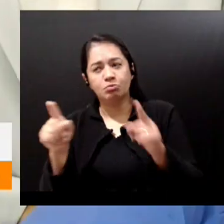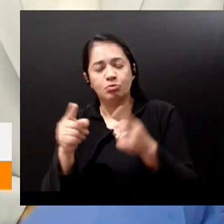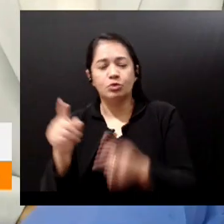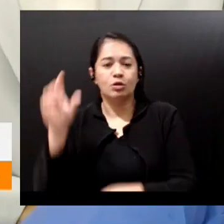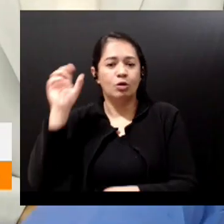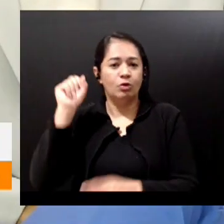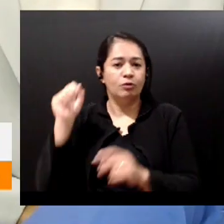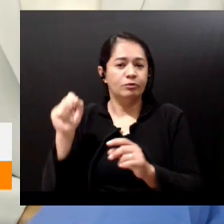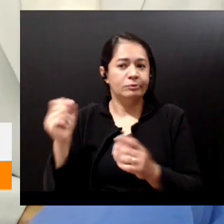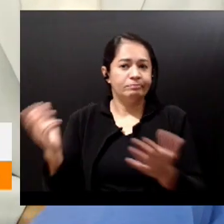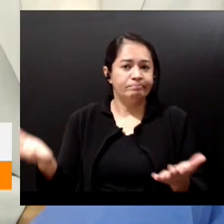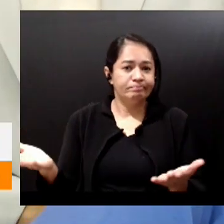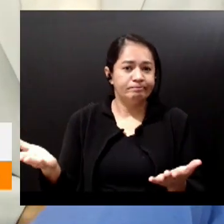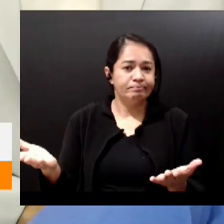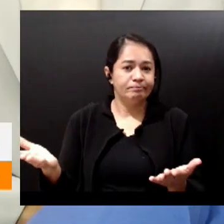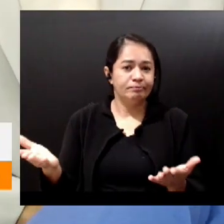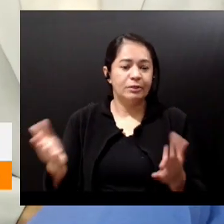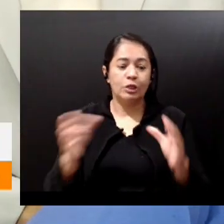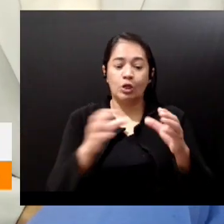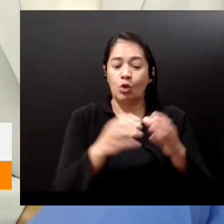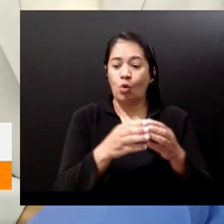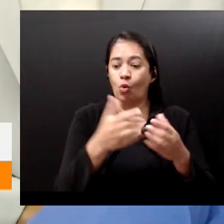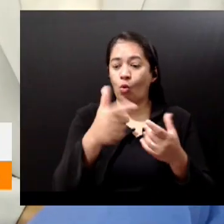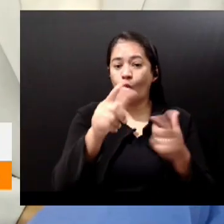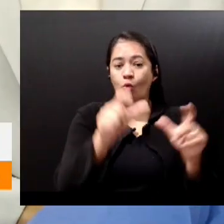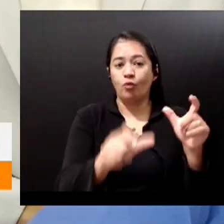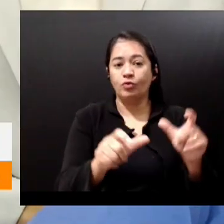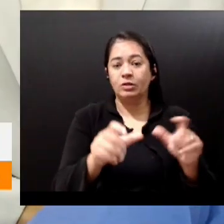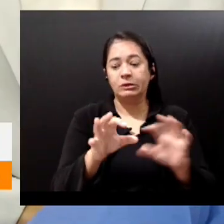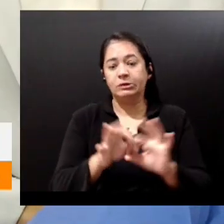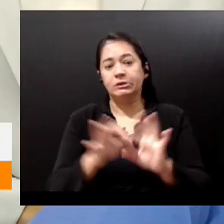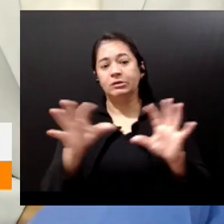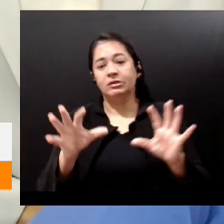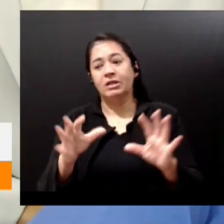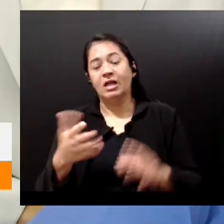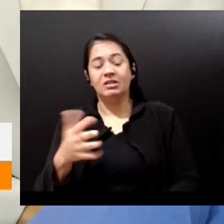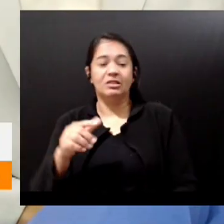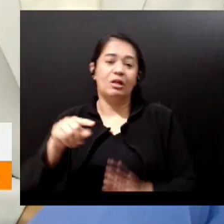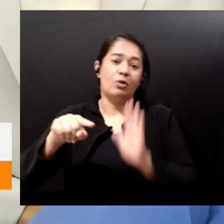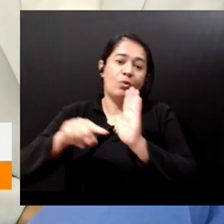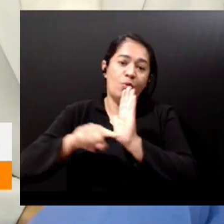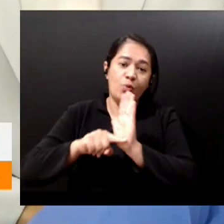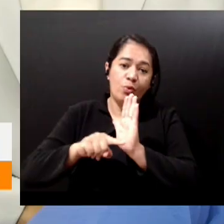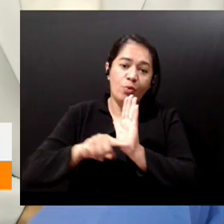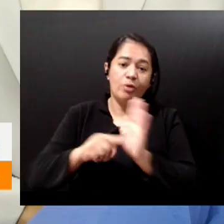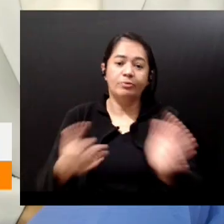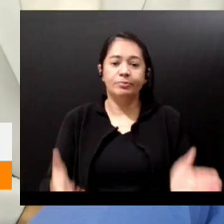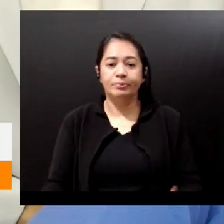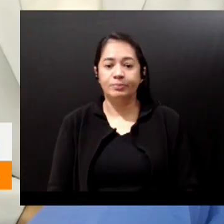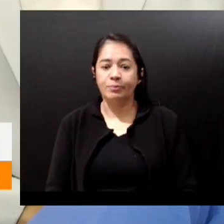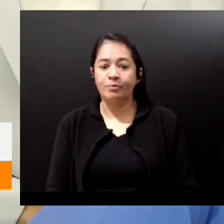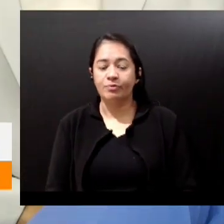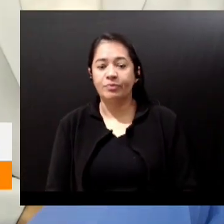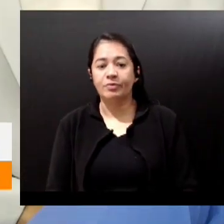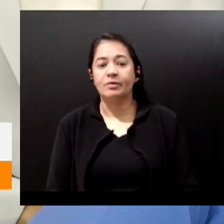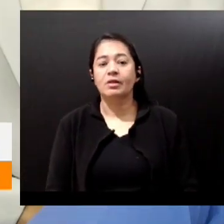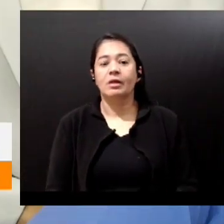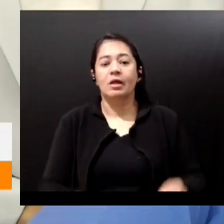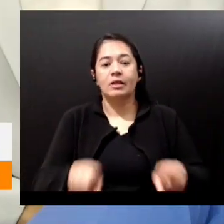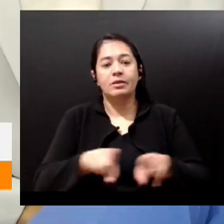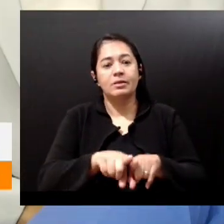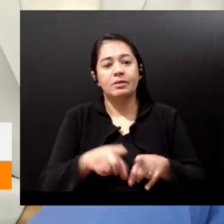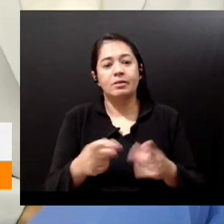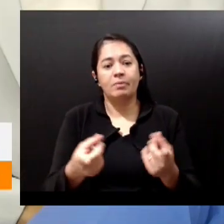equipe, pode ser lido de uma forma muito negativa, né. E eu também vejo que, assim, apesar da empresa não